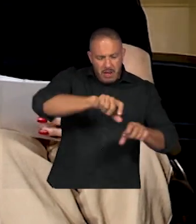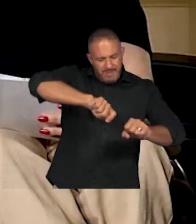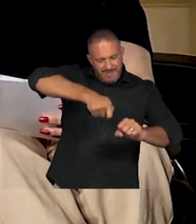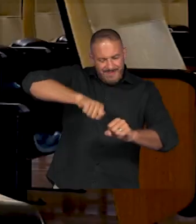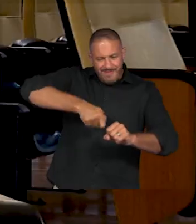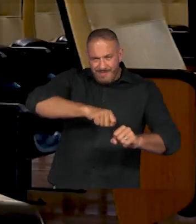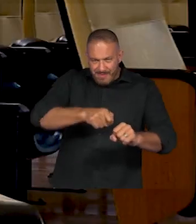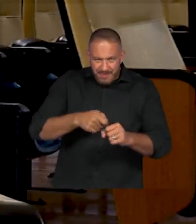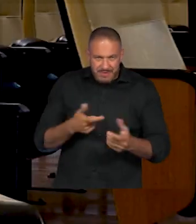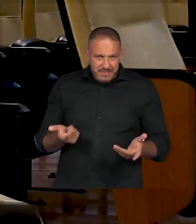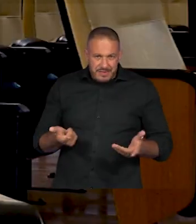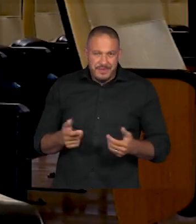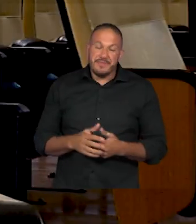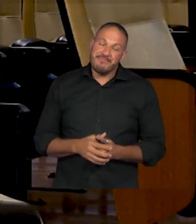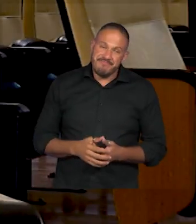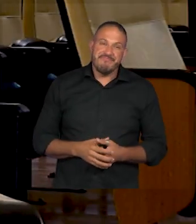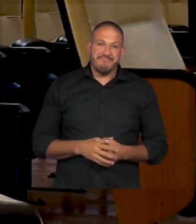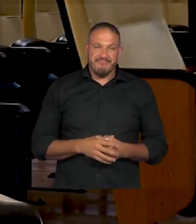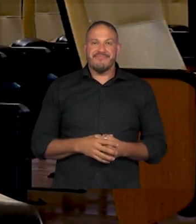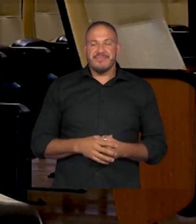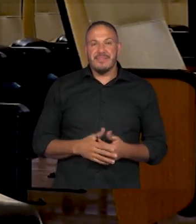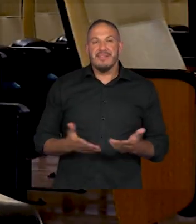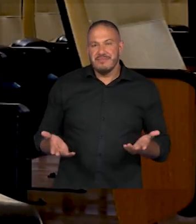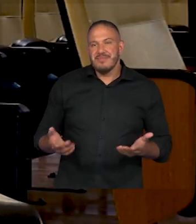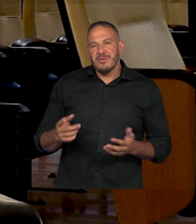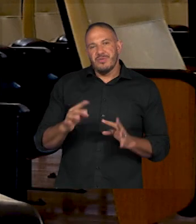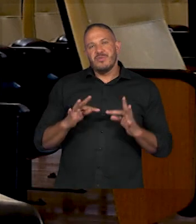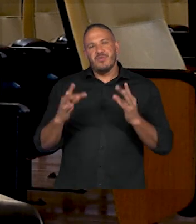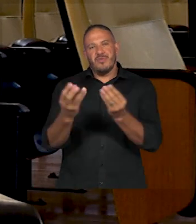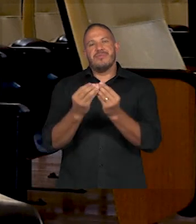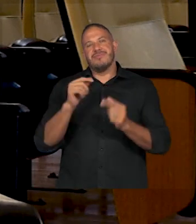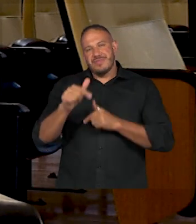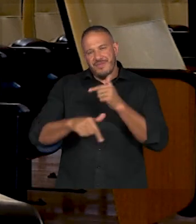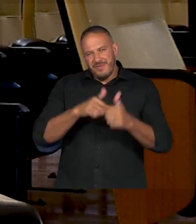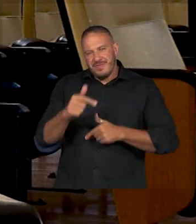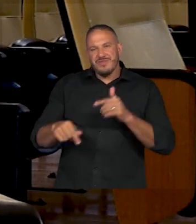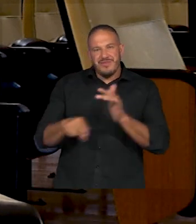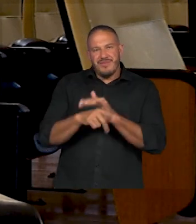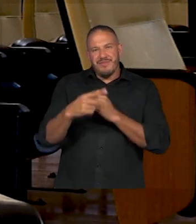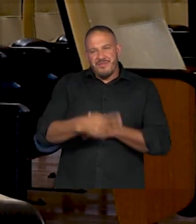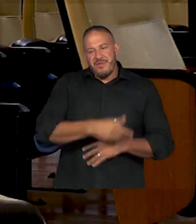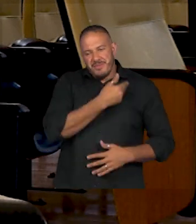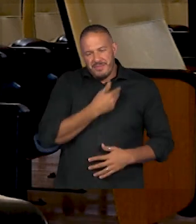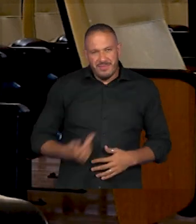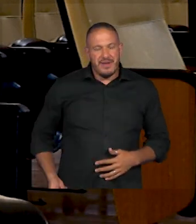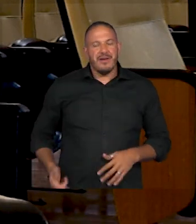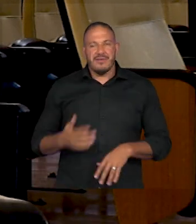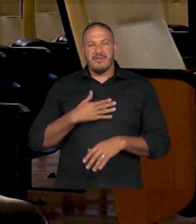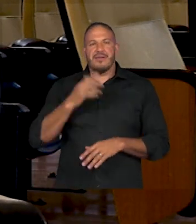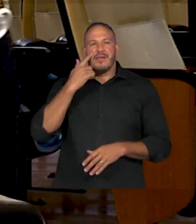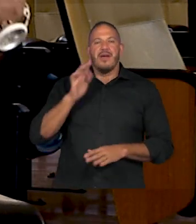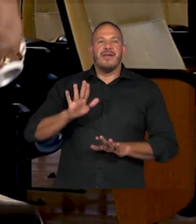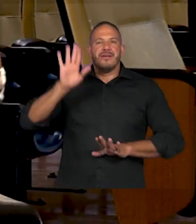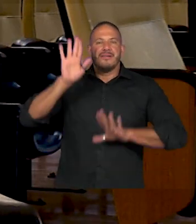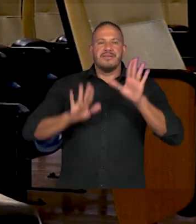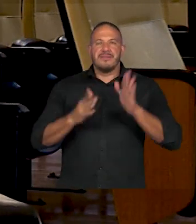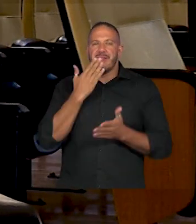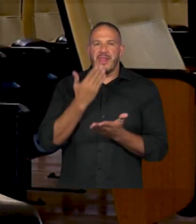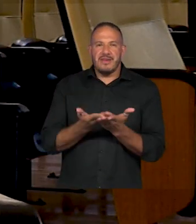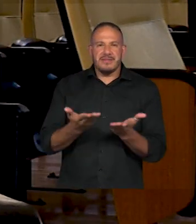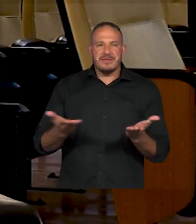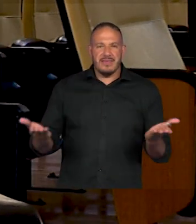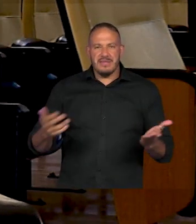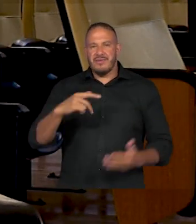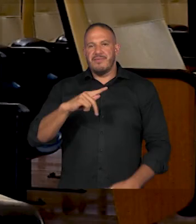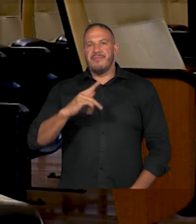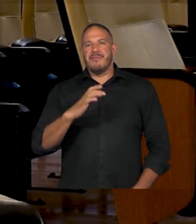fabricante? Sim, como todo serviço público, né, tem a parte de licitação de peças, às vezes acontece de faltar